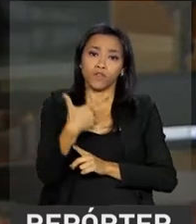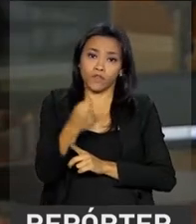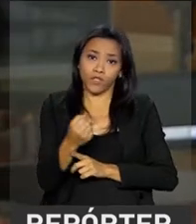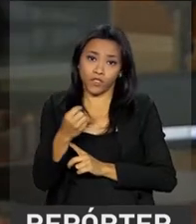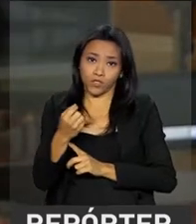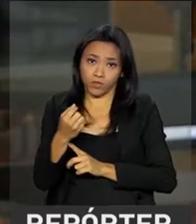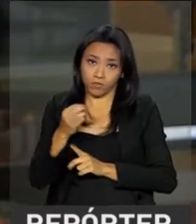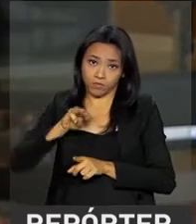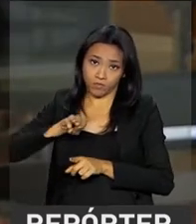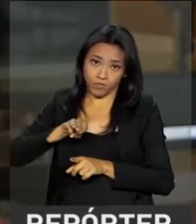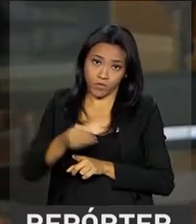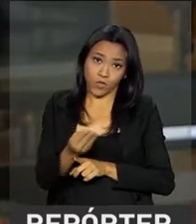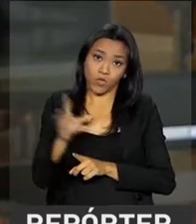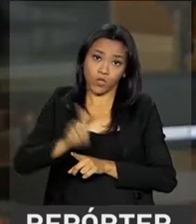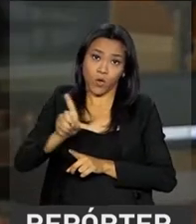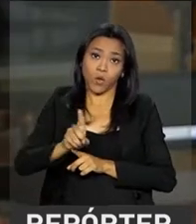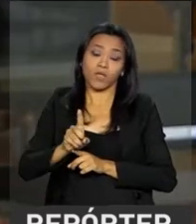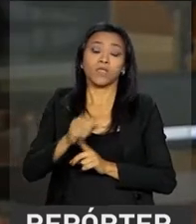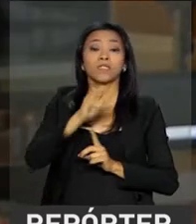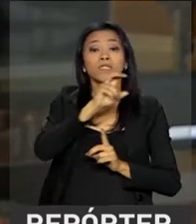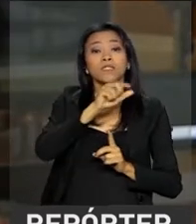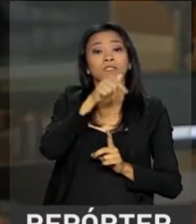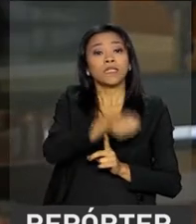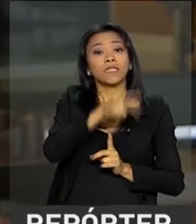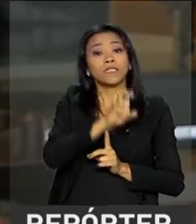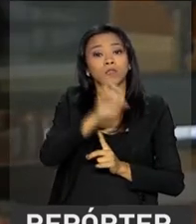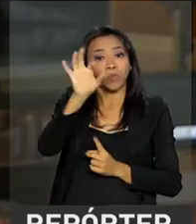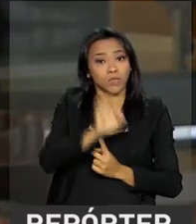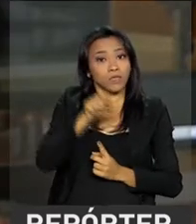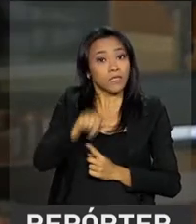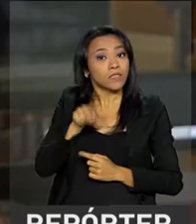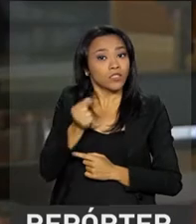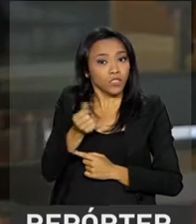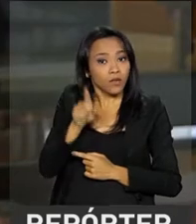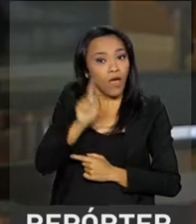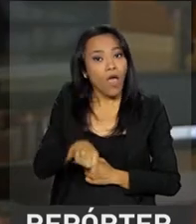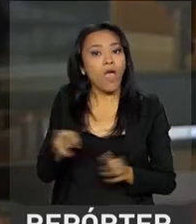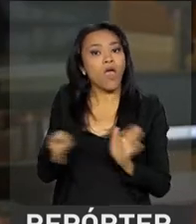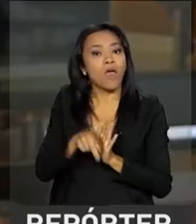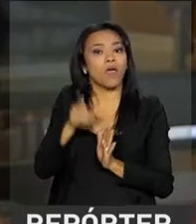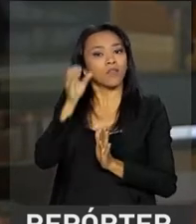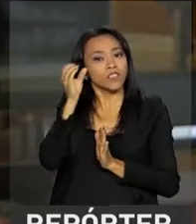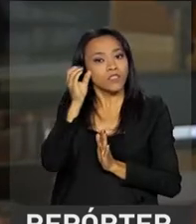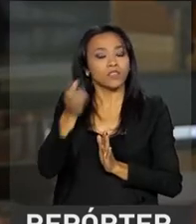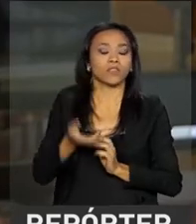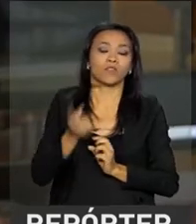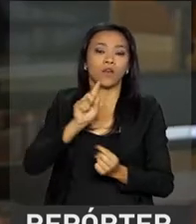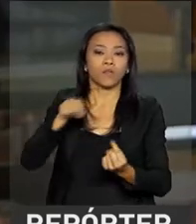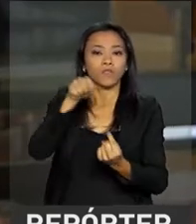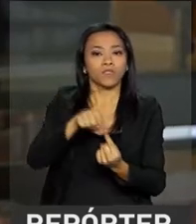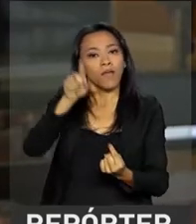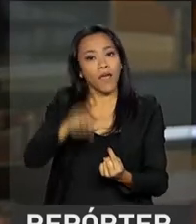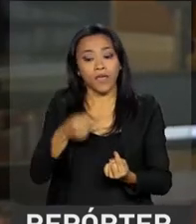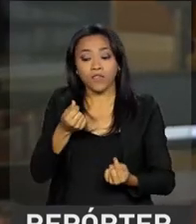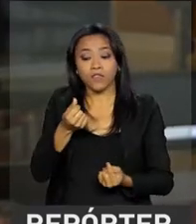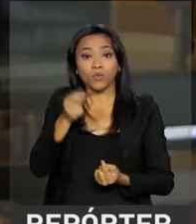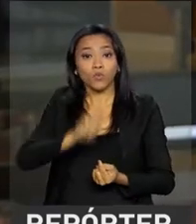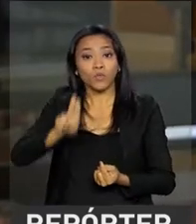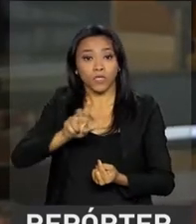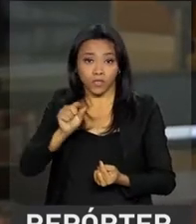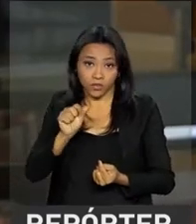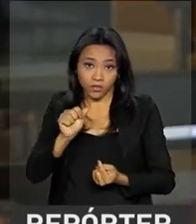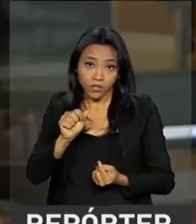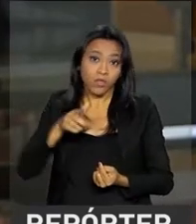sendo que 75% desses recursos são chineses a meta é destinar o dinheiro para